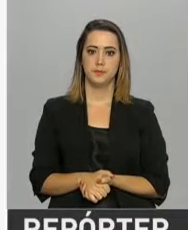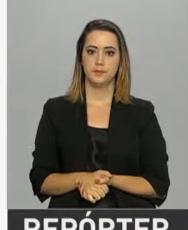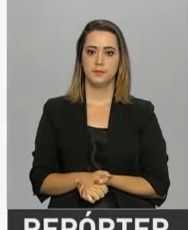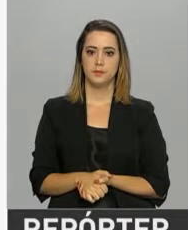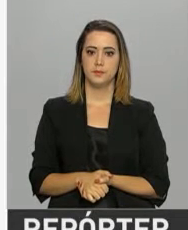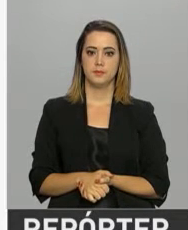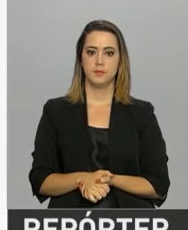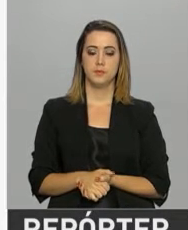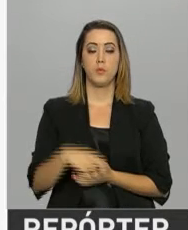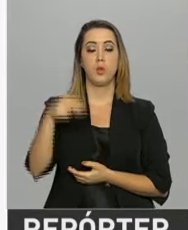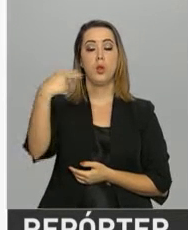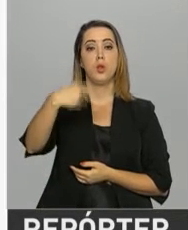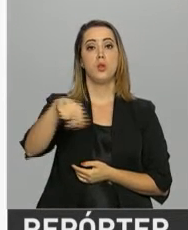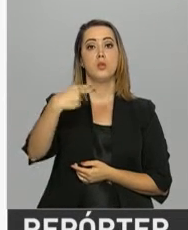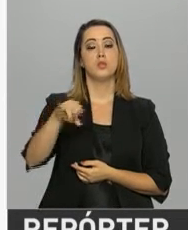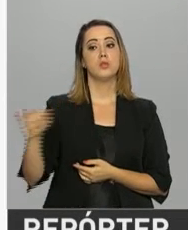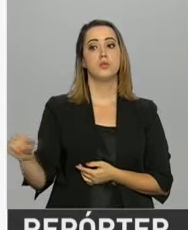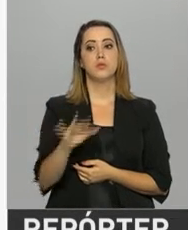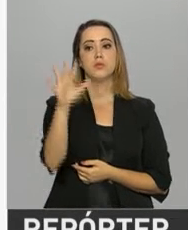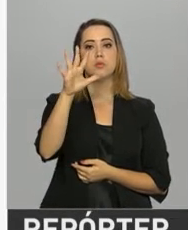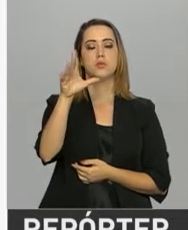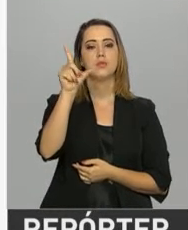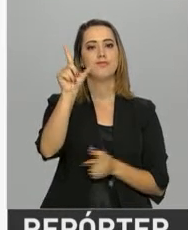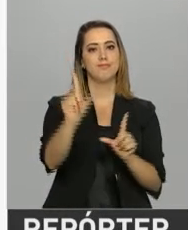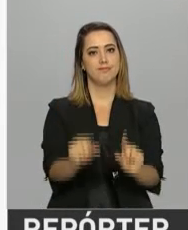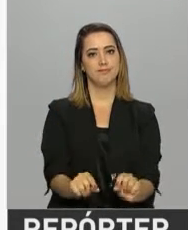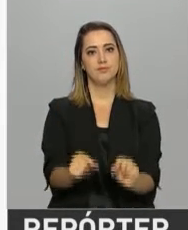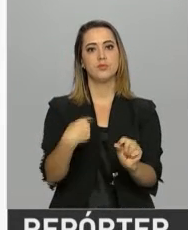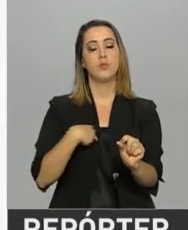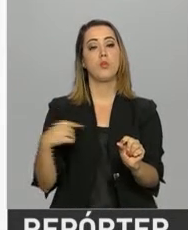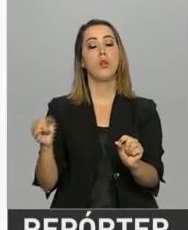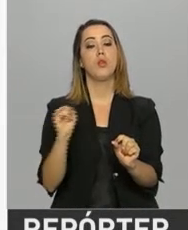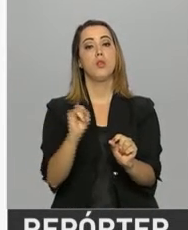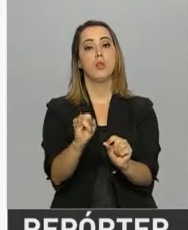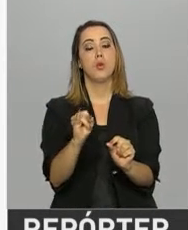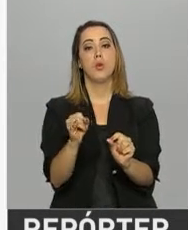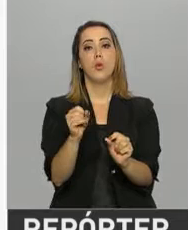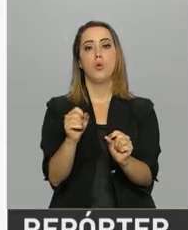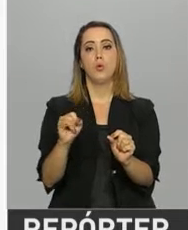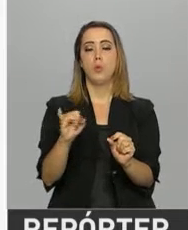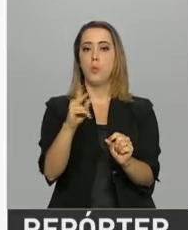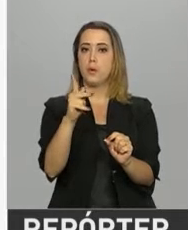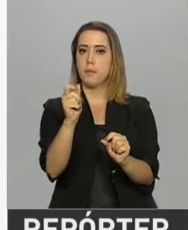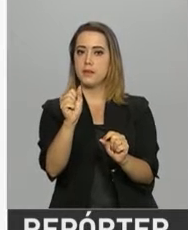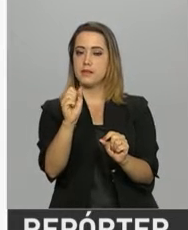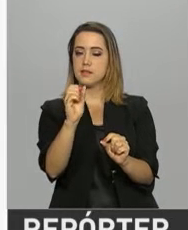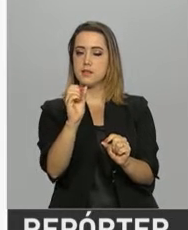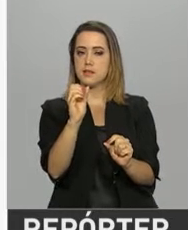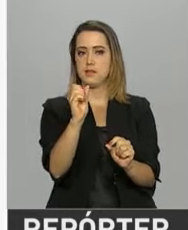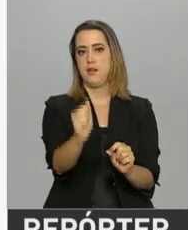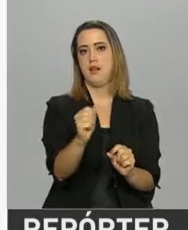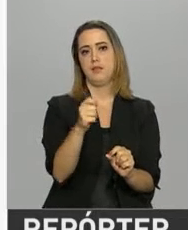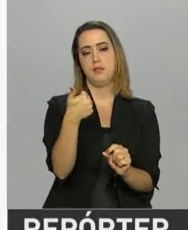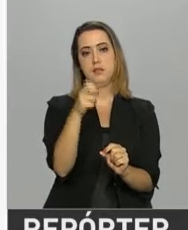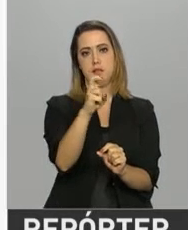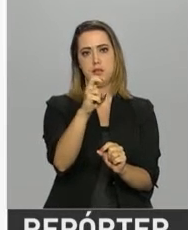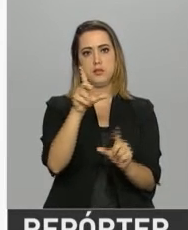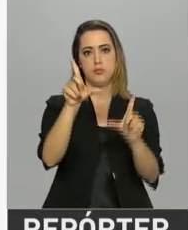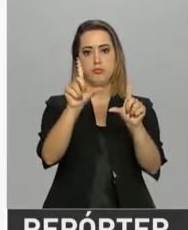em novembro a inflação deu trégua ao brasileiro o índice de preços ao consumidor amplo ipca-15 variou